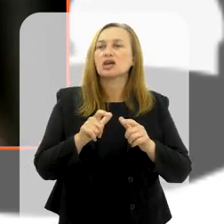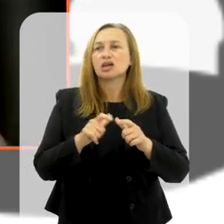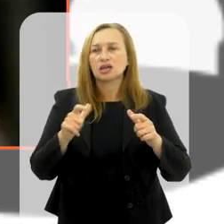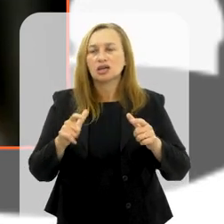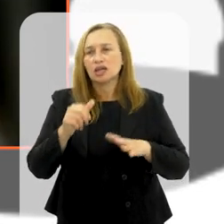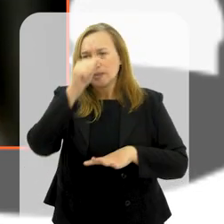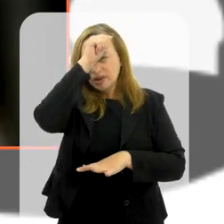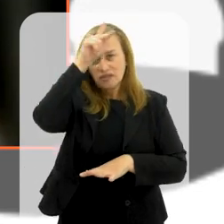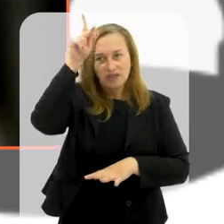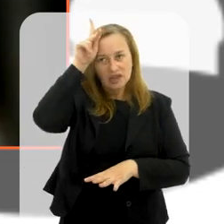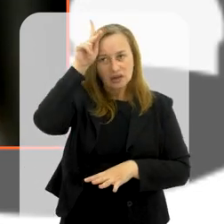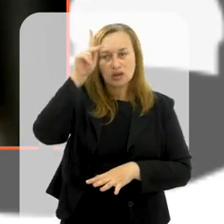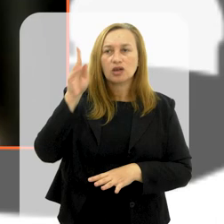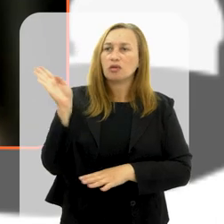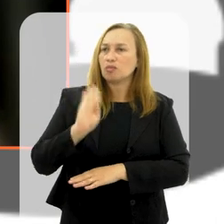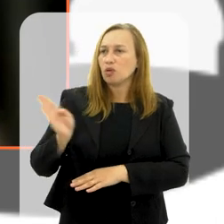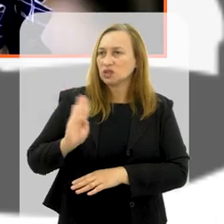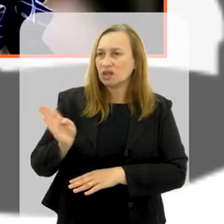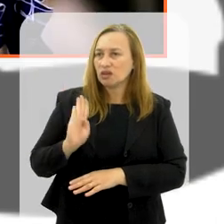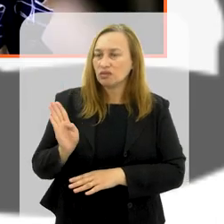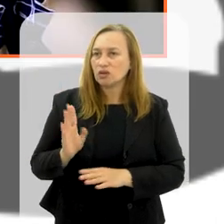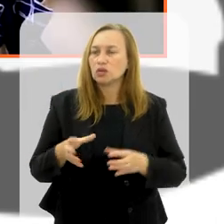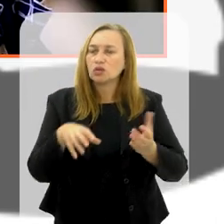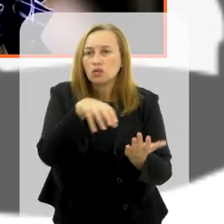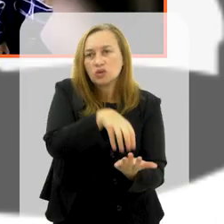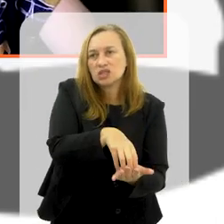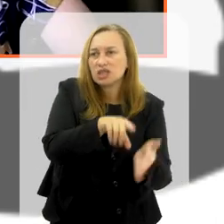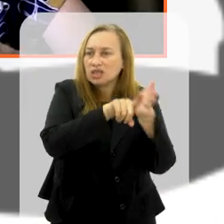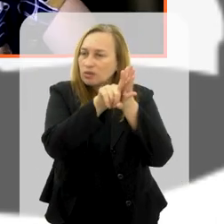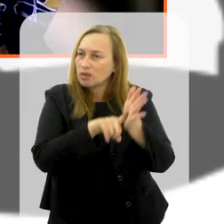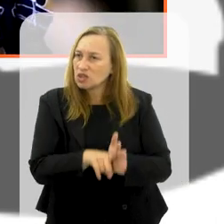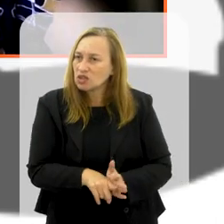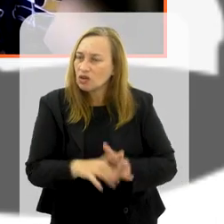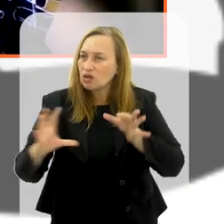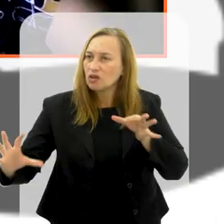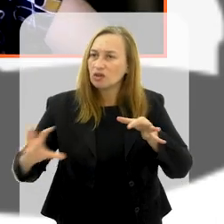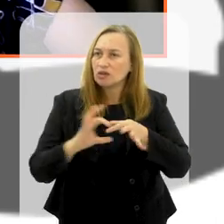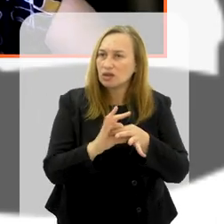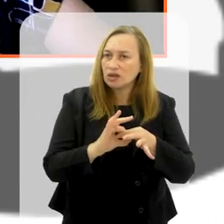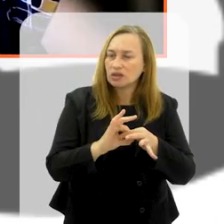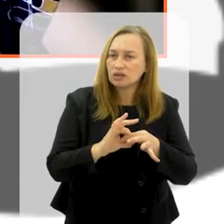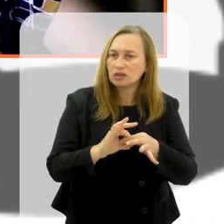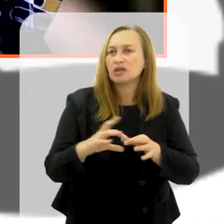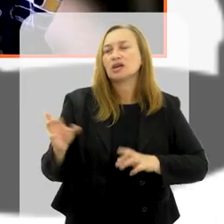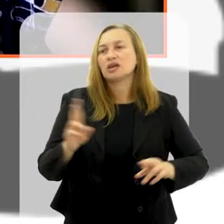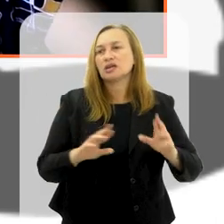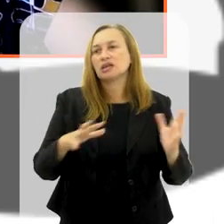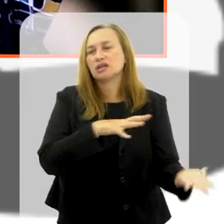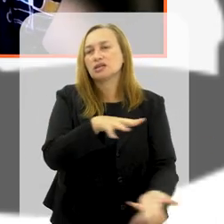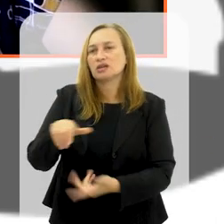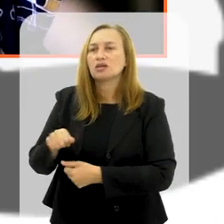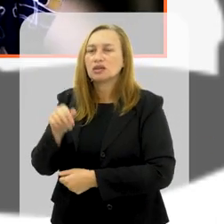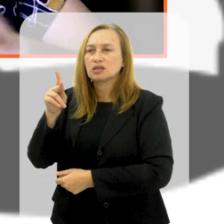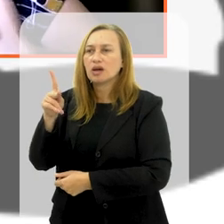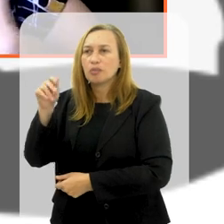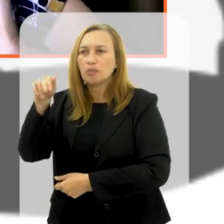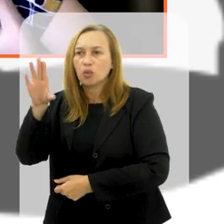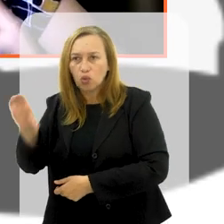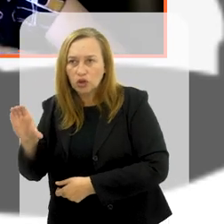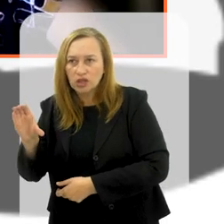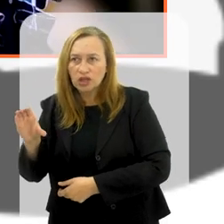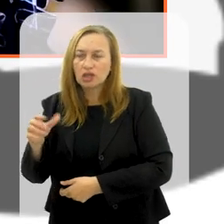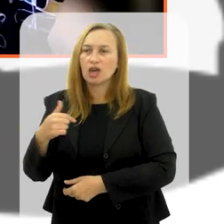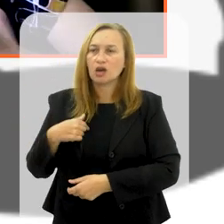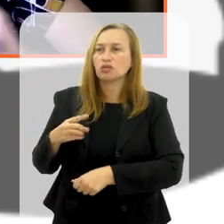casa grande da Prefeitura em Botafogo, um centro de pesquisa vinculado ao Instituto de Relações Internacionais da PUC-Rio, da onde eu